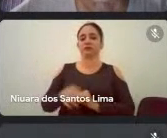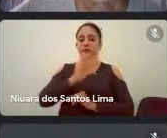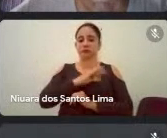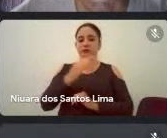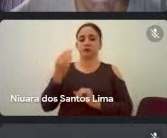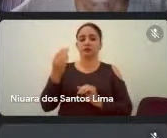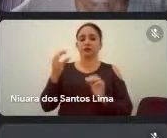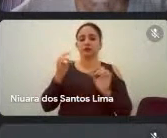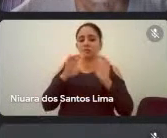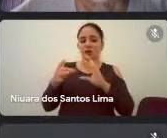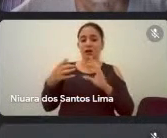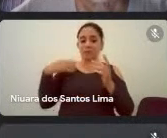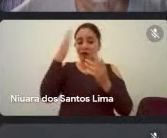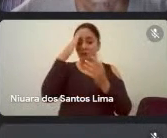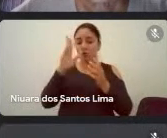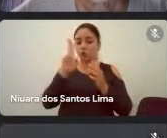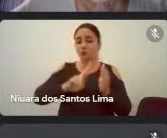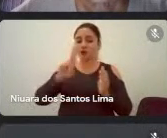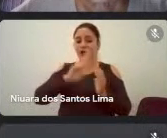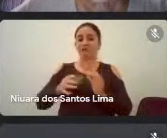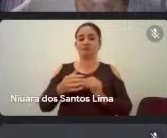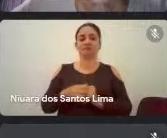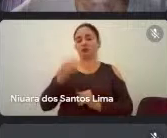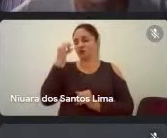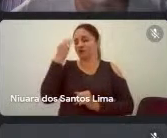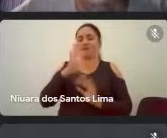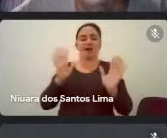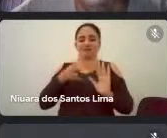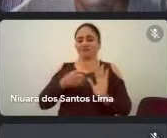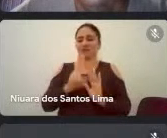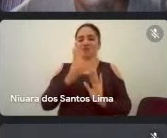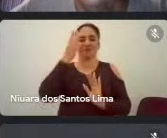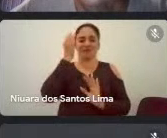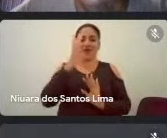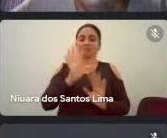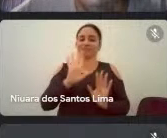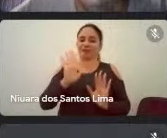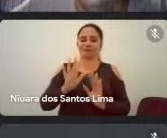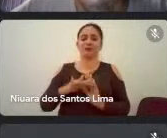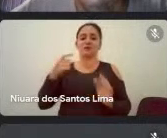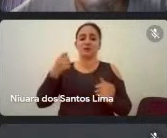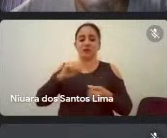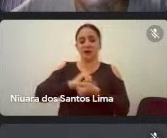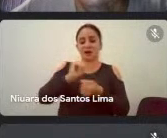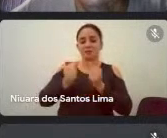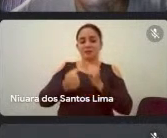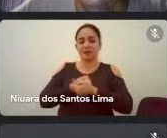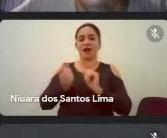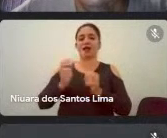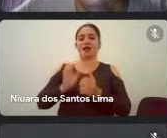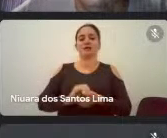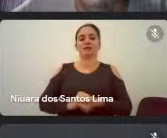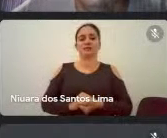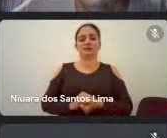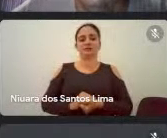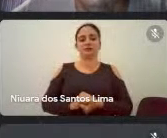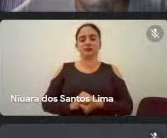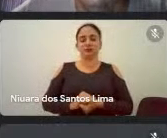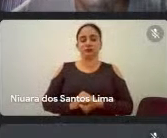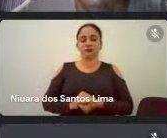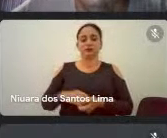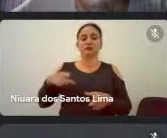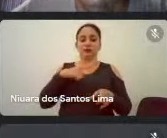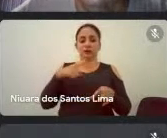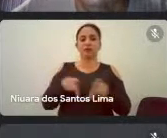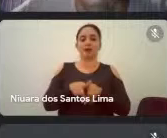essas ferramentas. Nem sempre é fácil, a gente tem que se adaptar à ferramenta. E às vezes